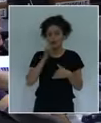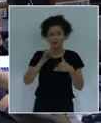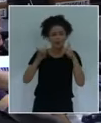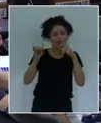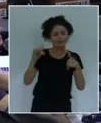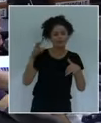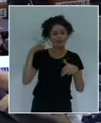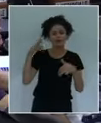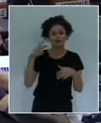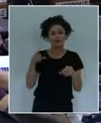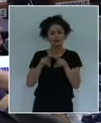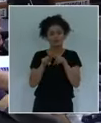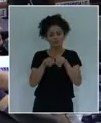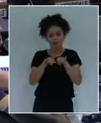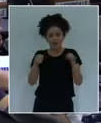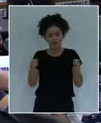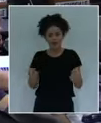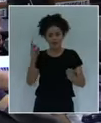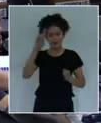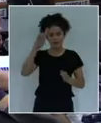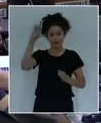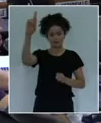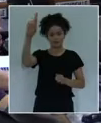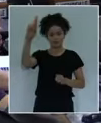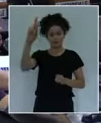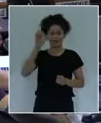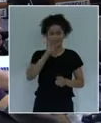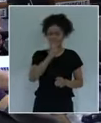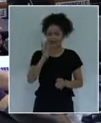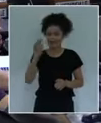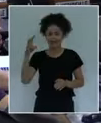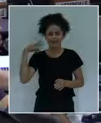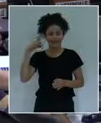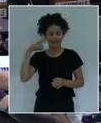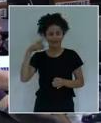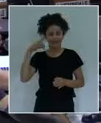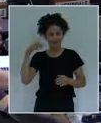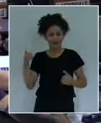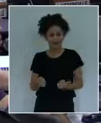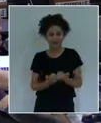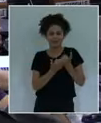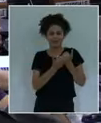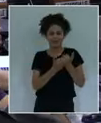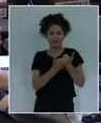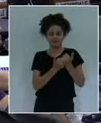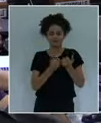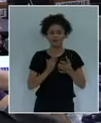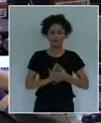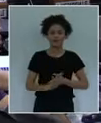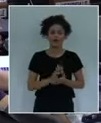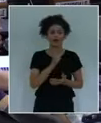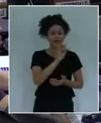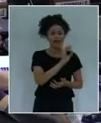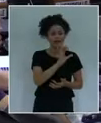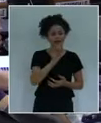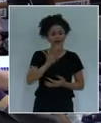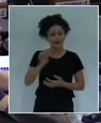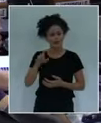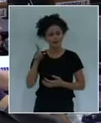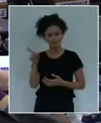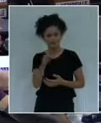diretora, e eles também me deram o aval para estar trabalhando junto. Cada um de nós, o que